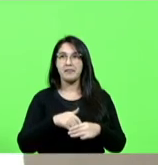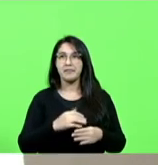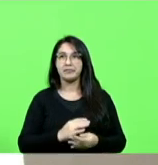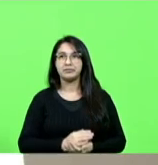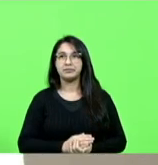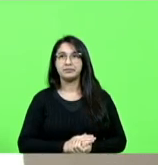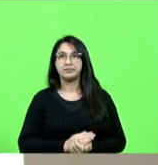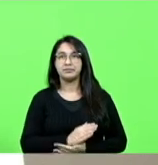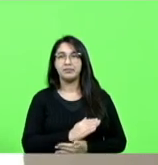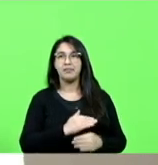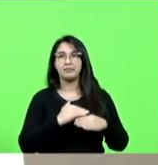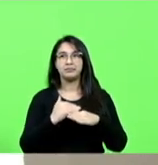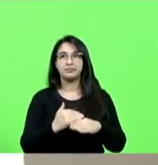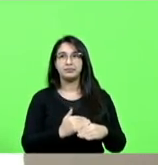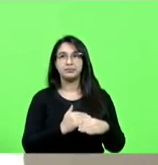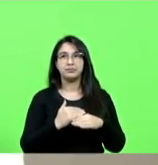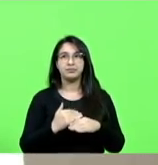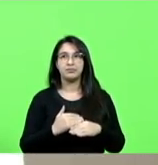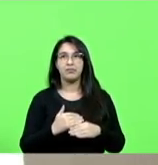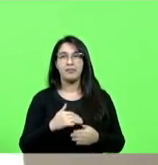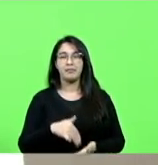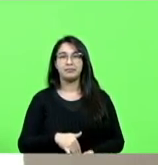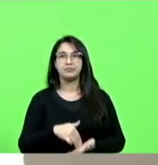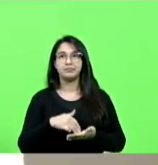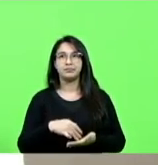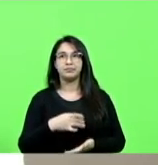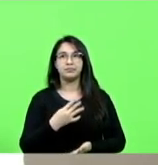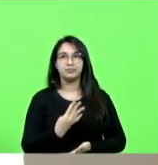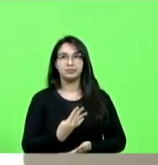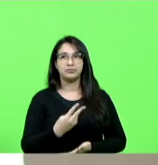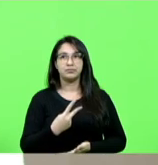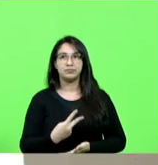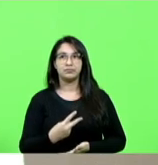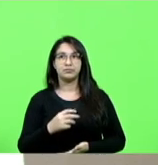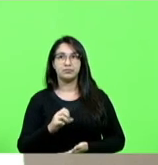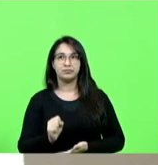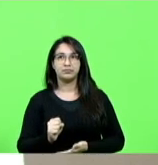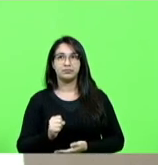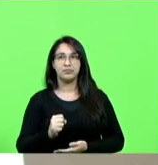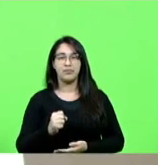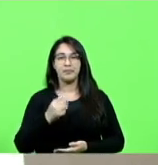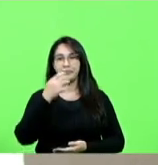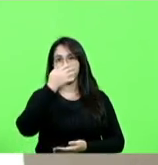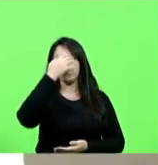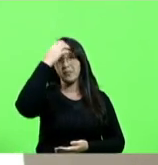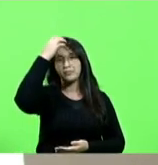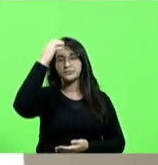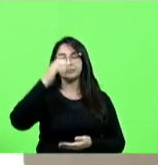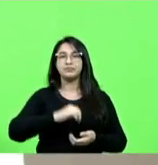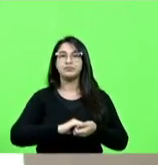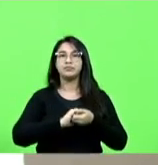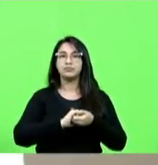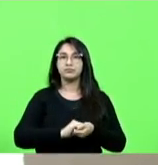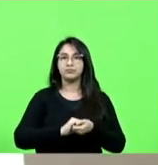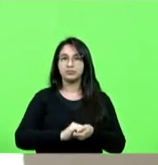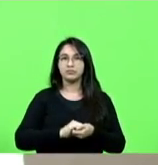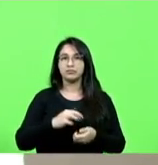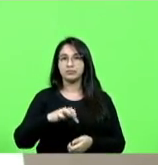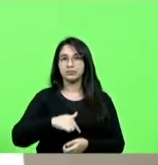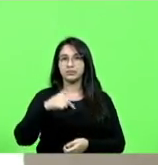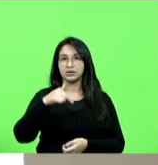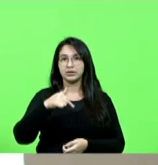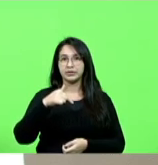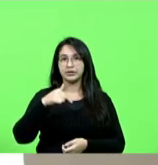encontra. Aprovado por unanimidade. Moção 428. Autor deputado Coronel Mousselin. Cumprimentando o sétimo batalhão de bombeiros militares.